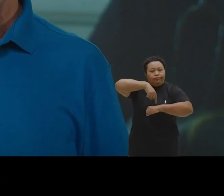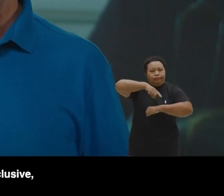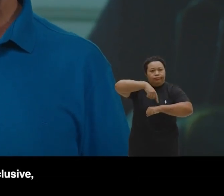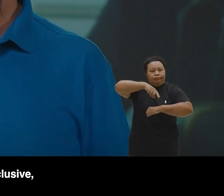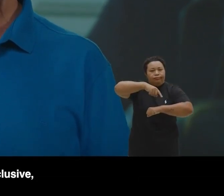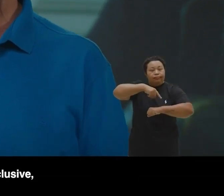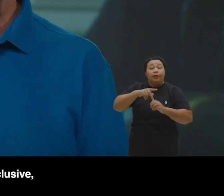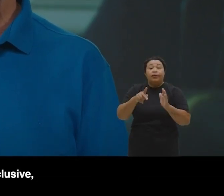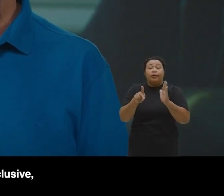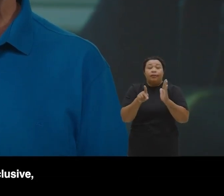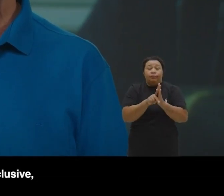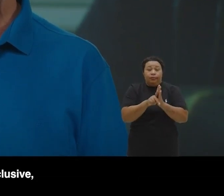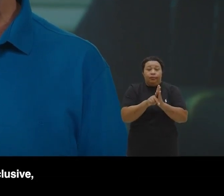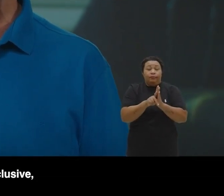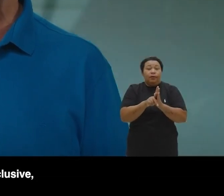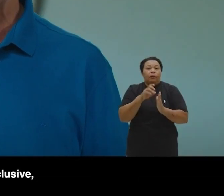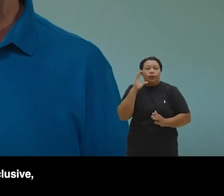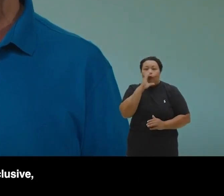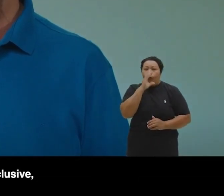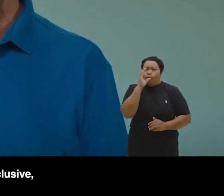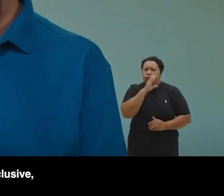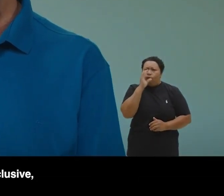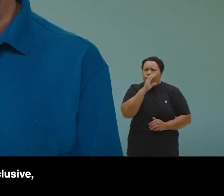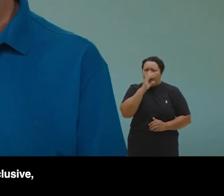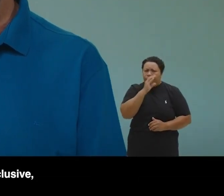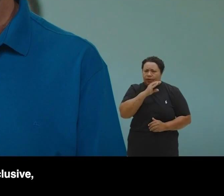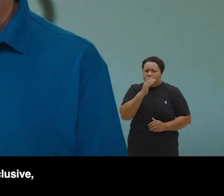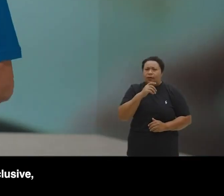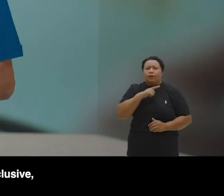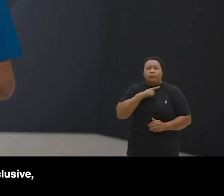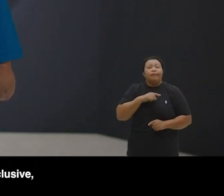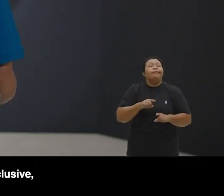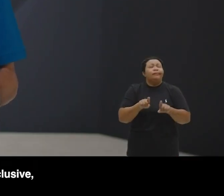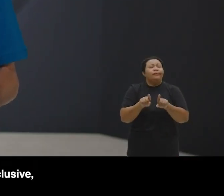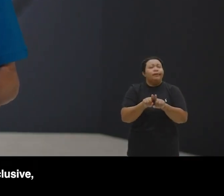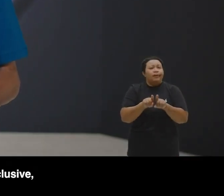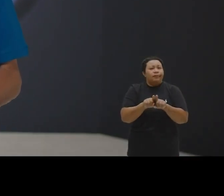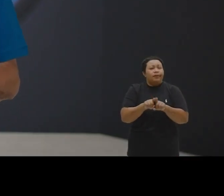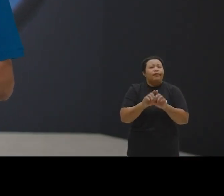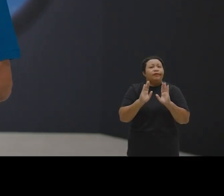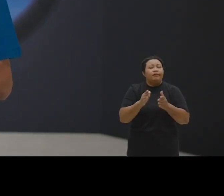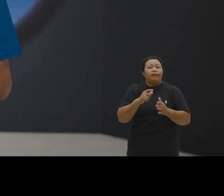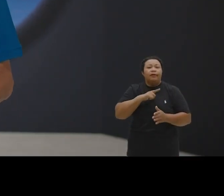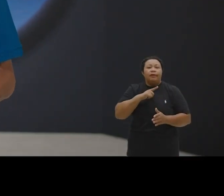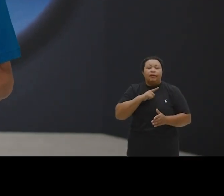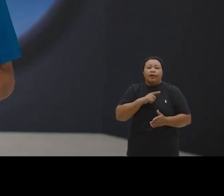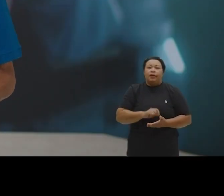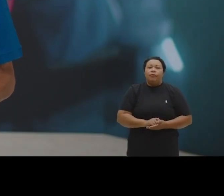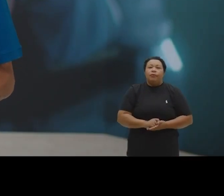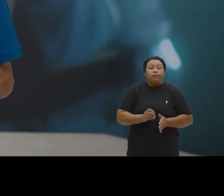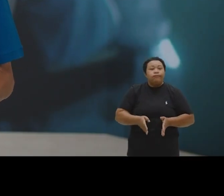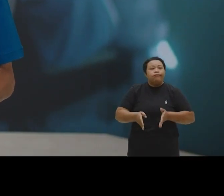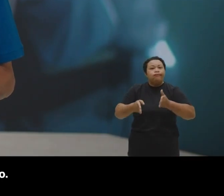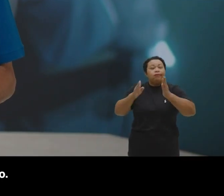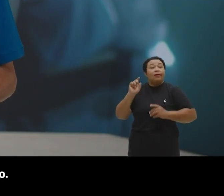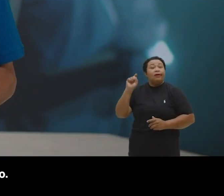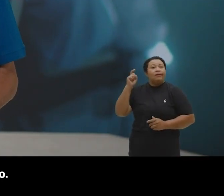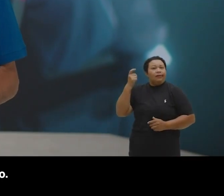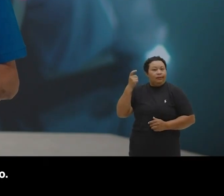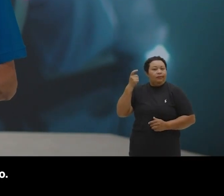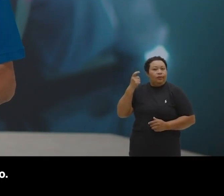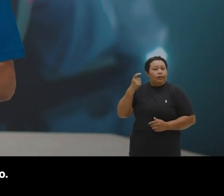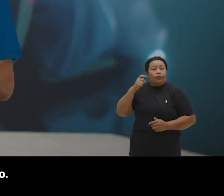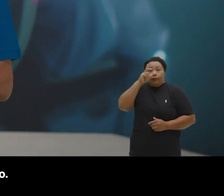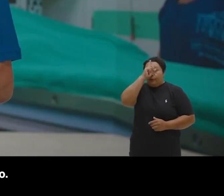horas, especializada em urgência e emergência. Inclusive, já adquirimos o prédio do antigo